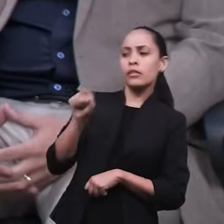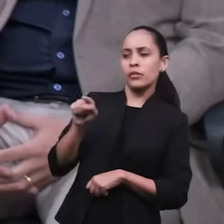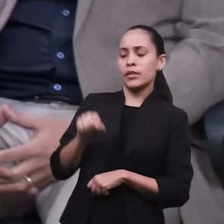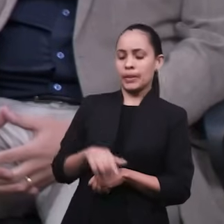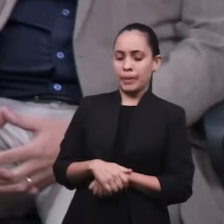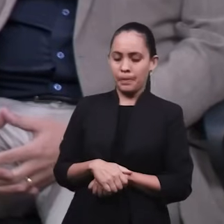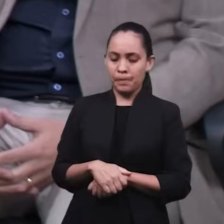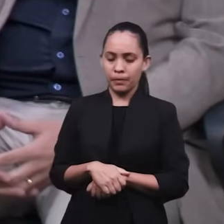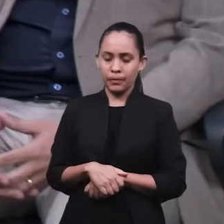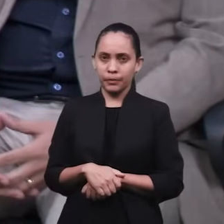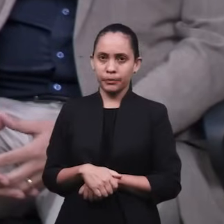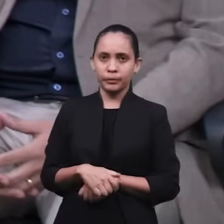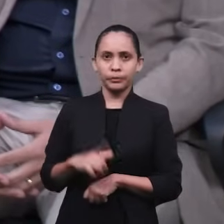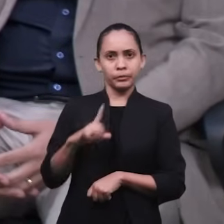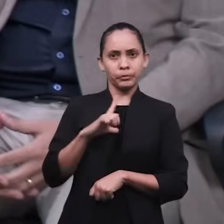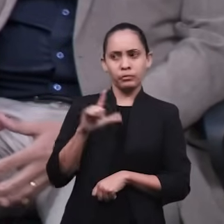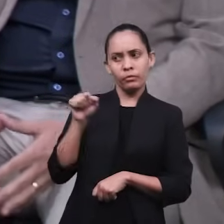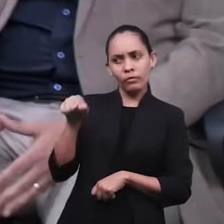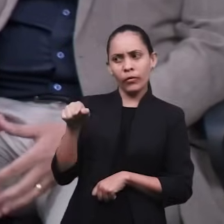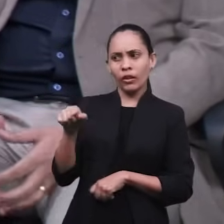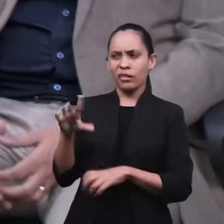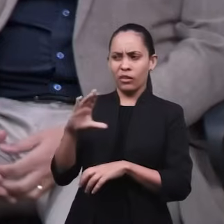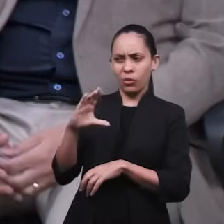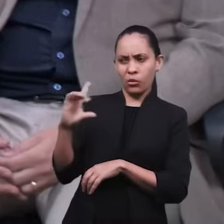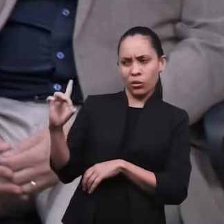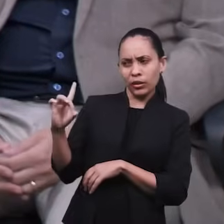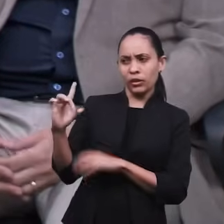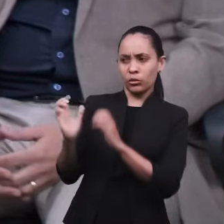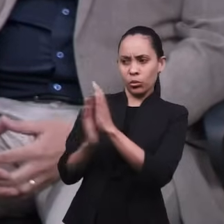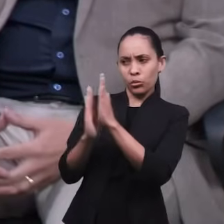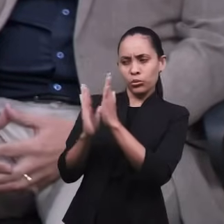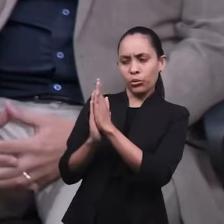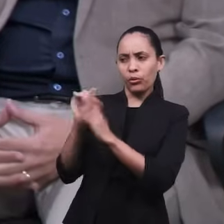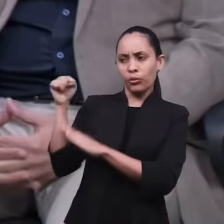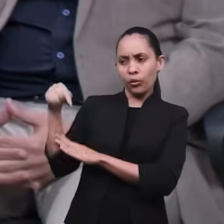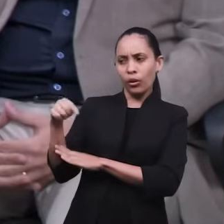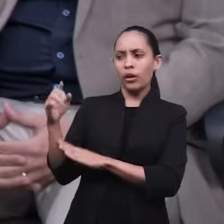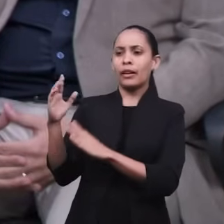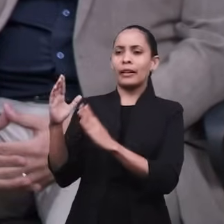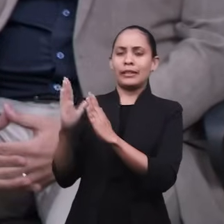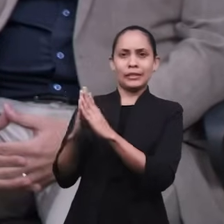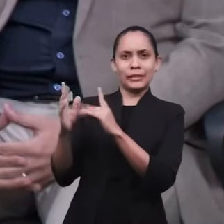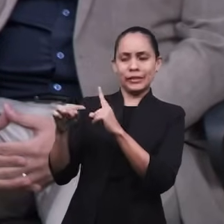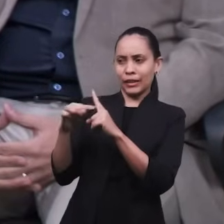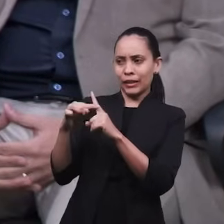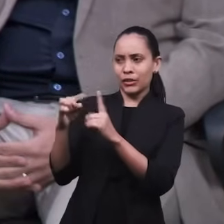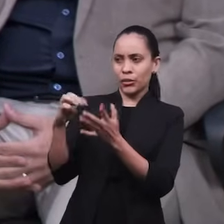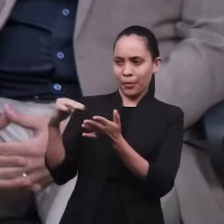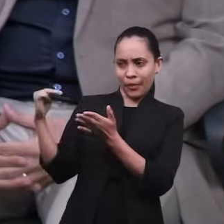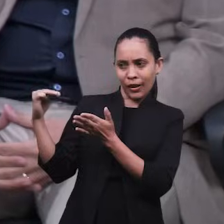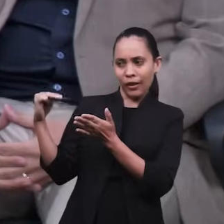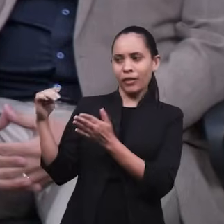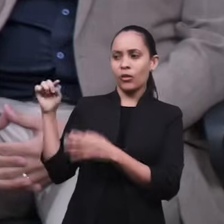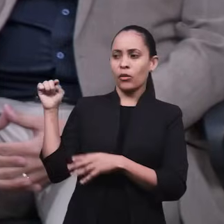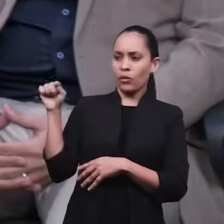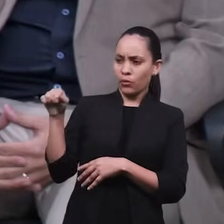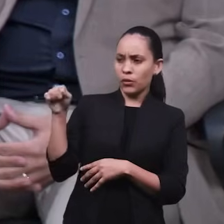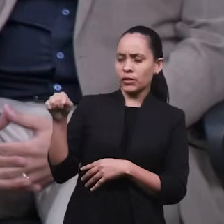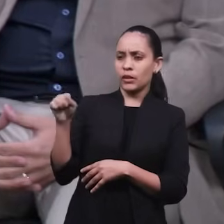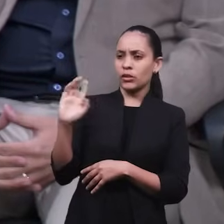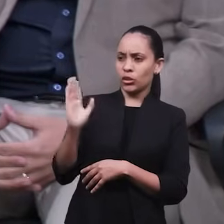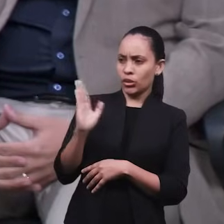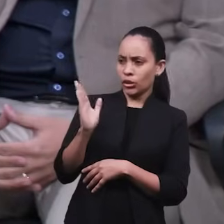você faz parte ali, né, o coordenador do departamento de louvor da Igreja Cristã Maranata. Você